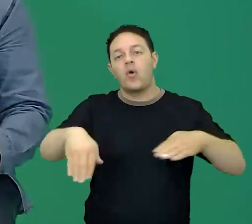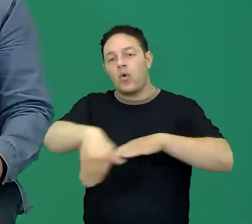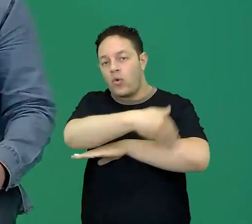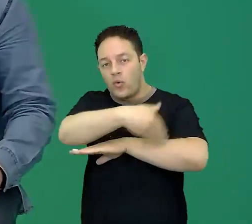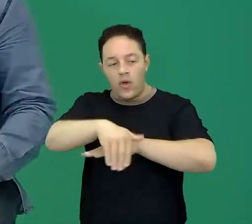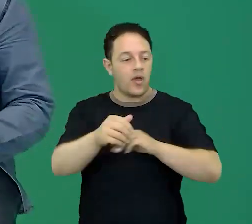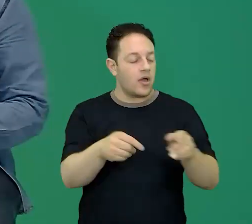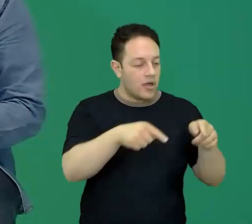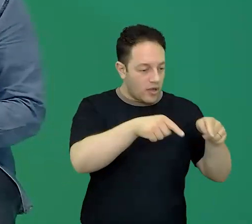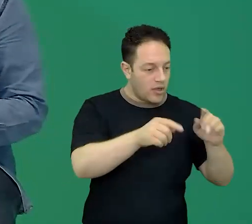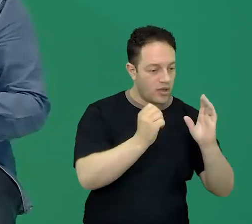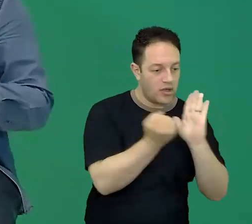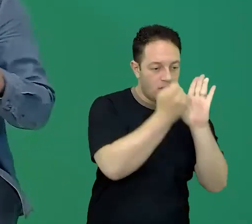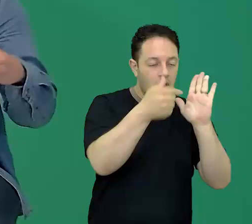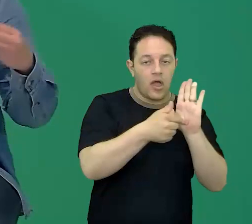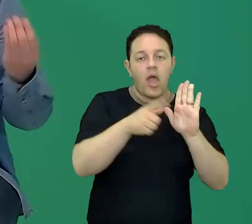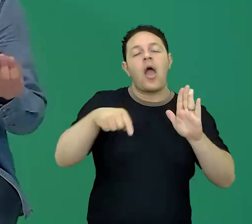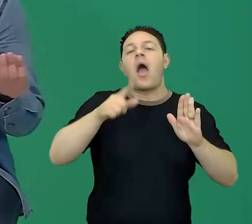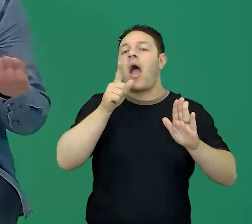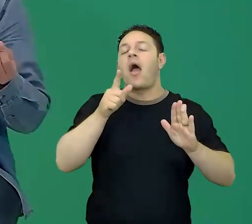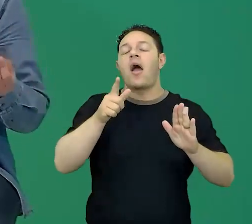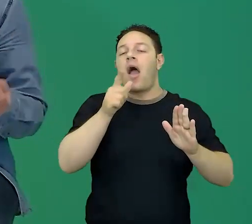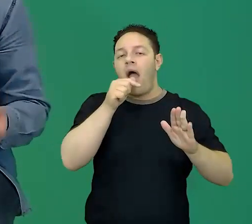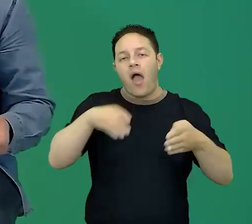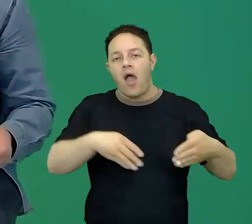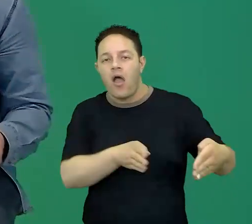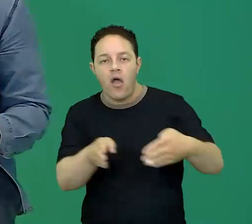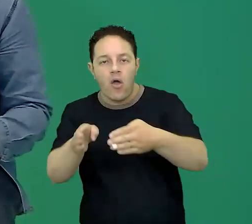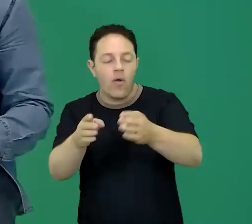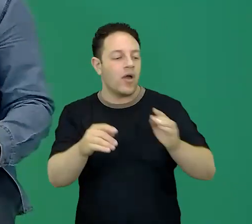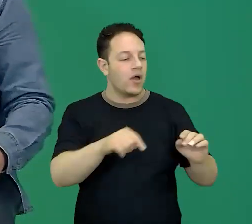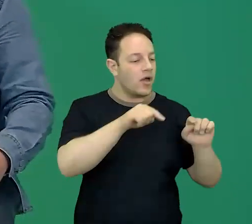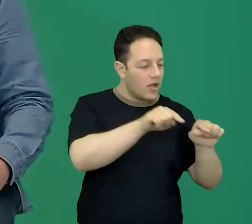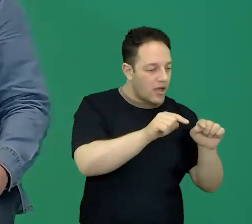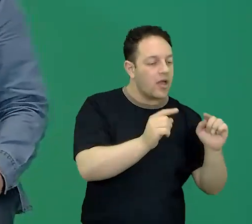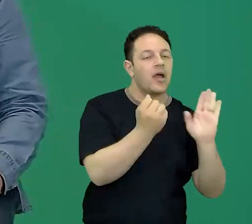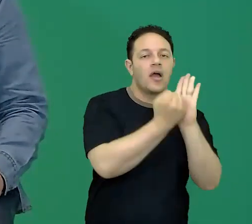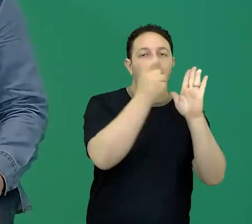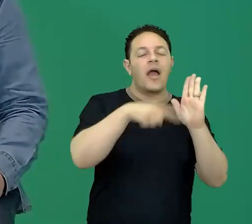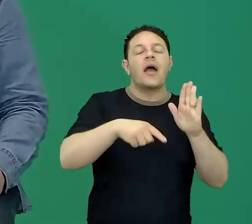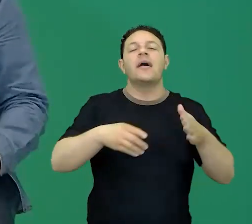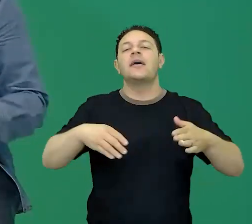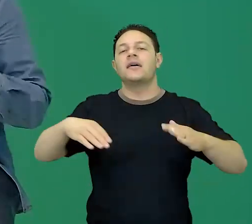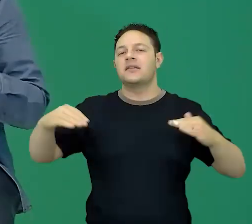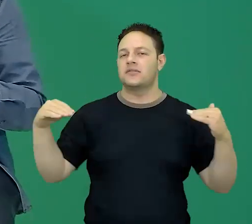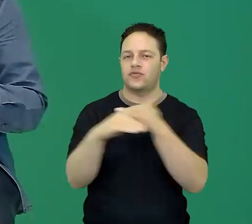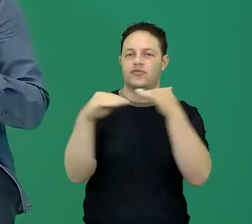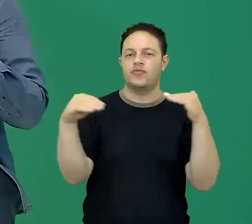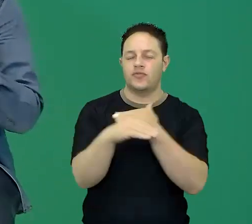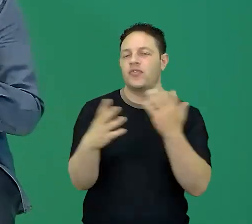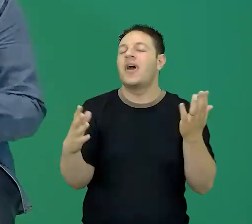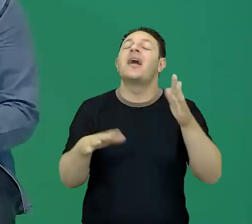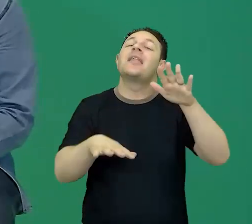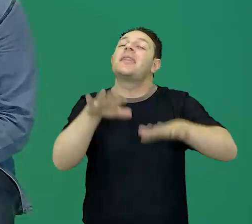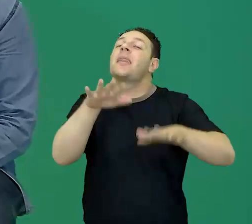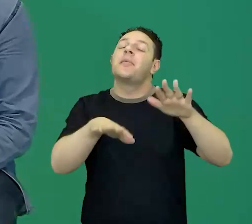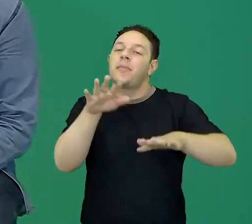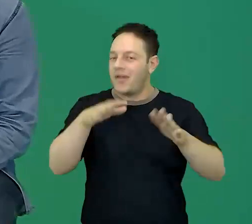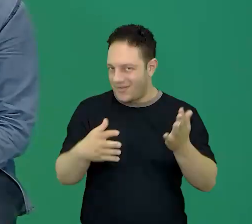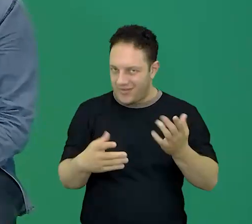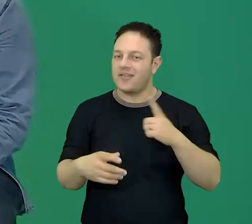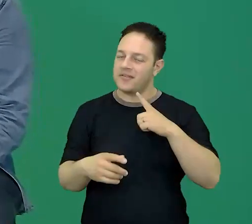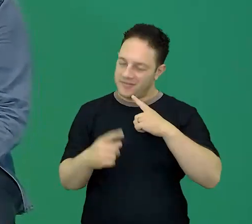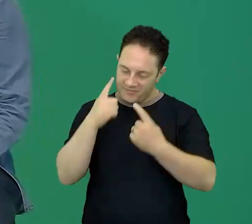estrada, rio, beleza? Ou determinadas cores representam determinados dados. Então, tudo isso aparece